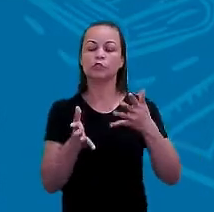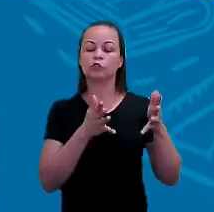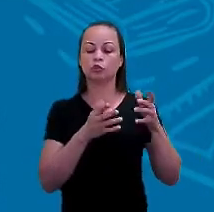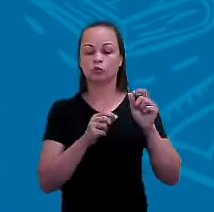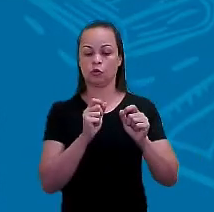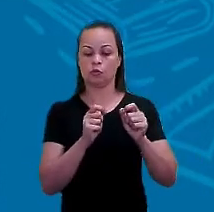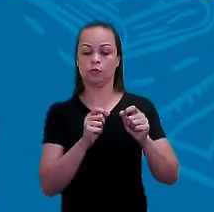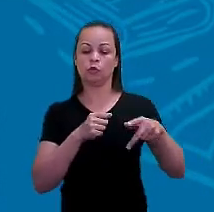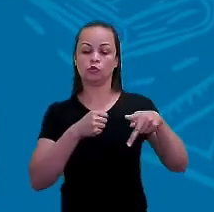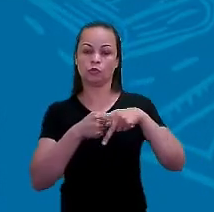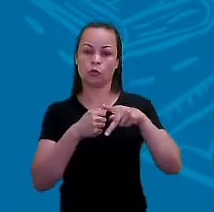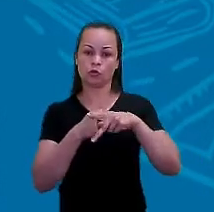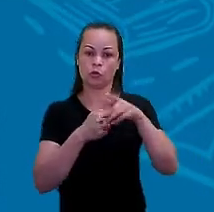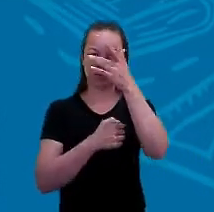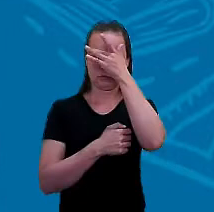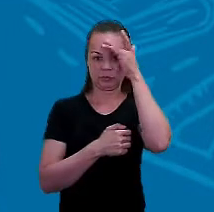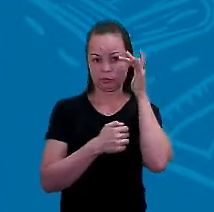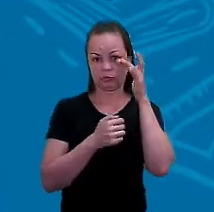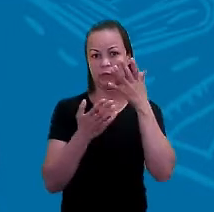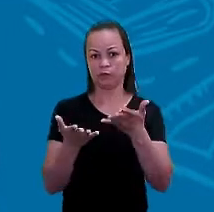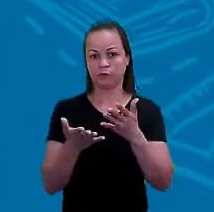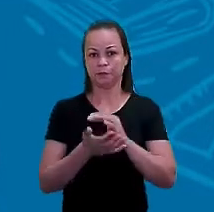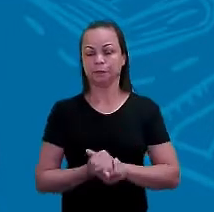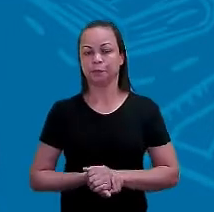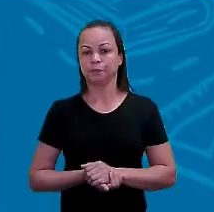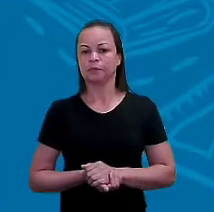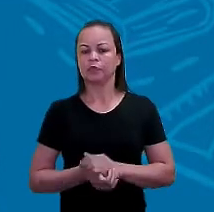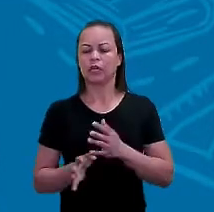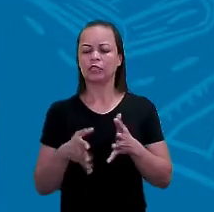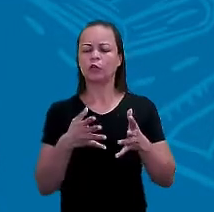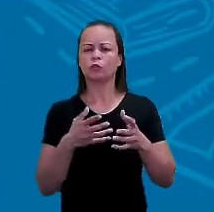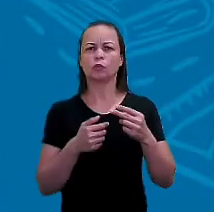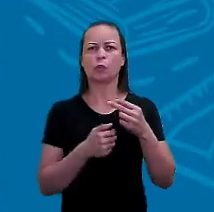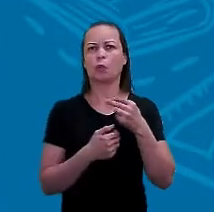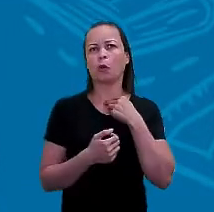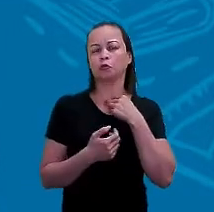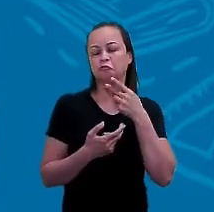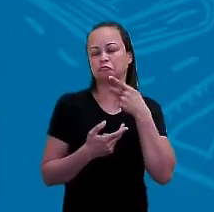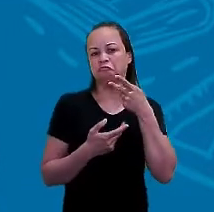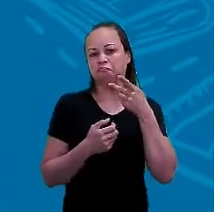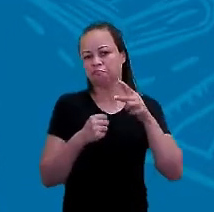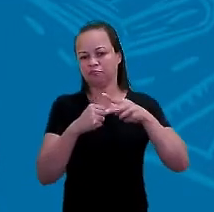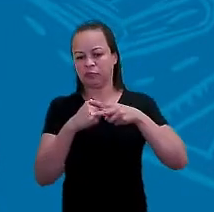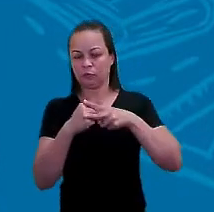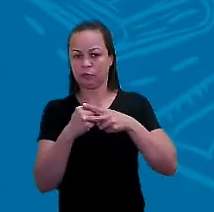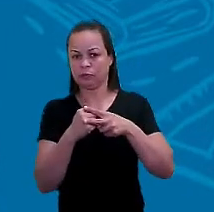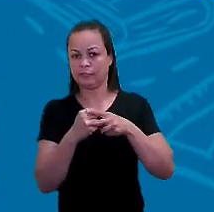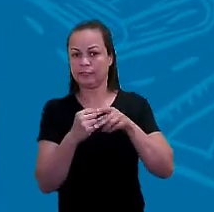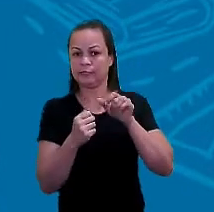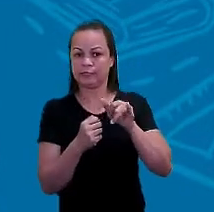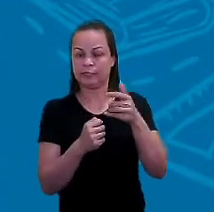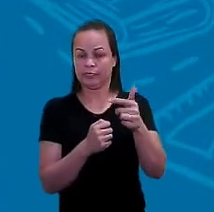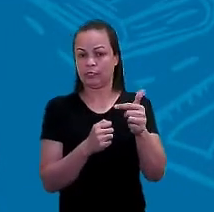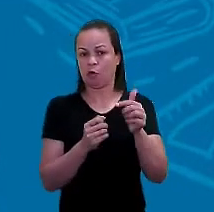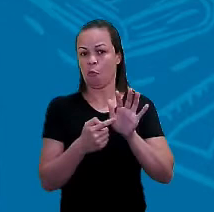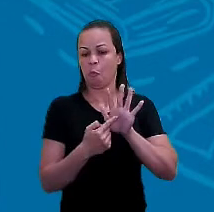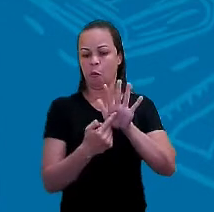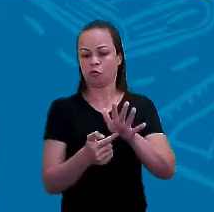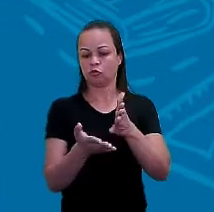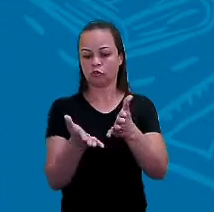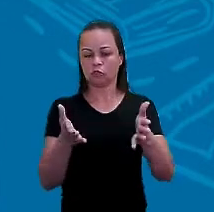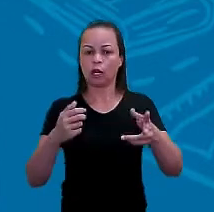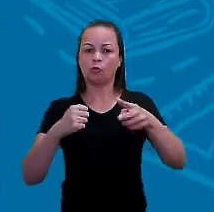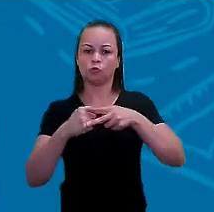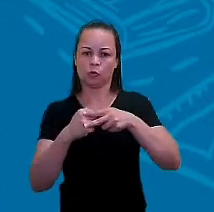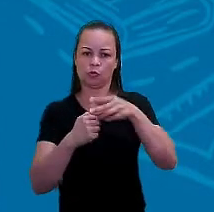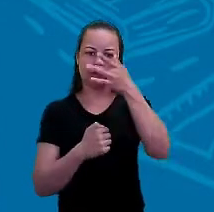personal pronouns. Eu não posso falar de verb to be sem mencionar os personal pronouns.